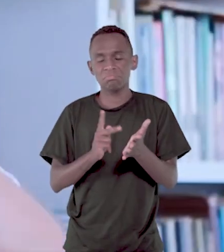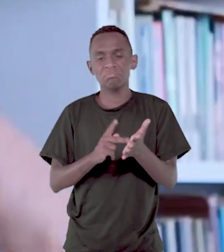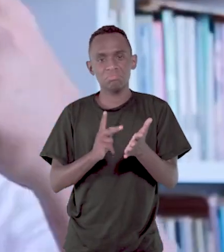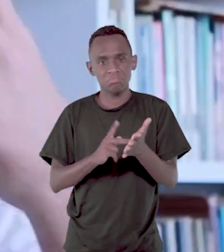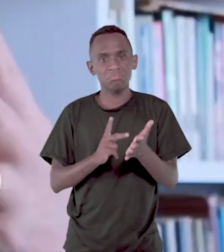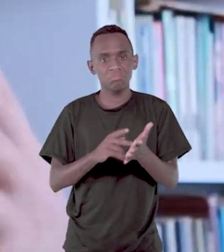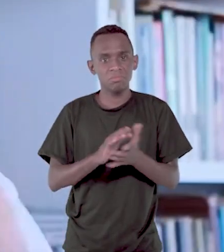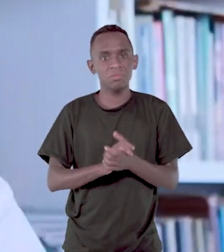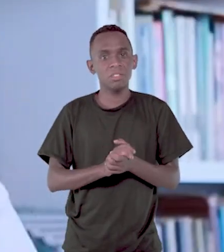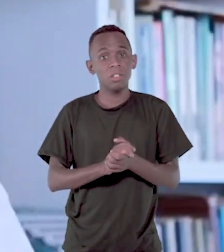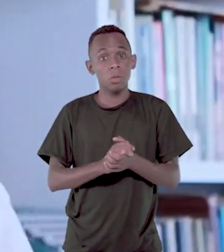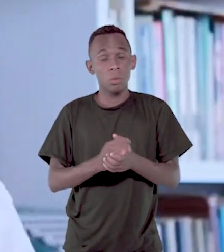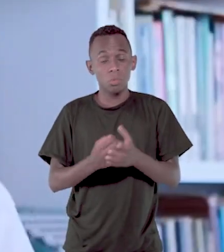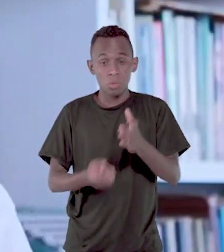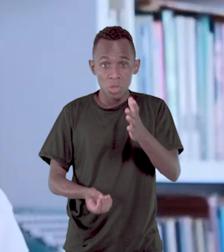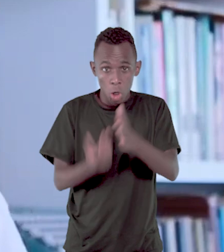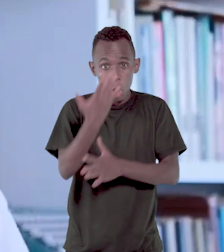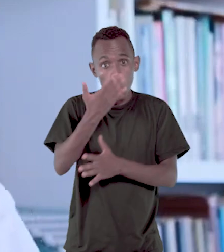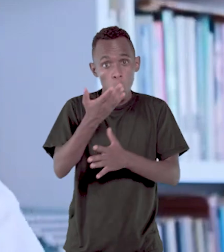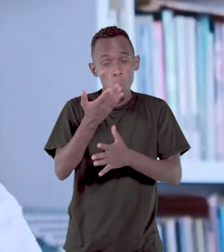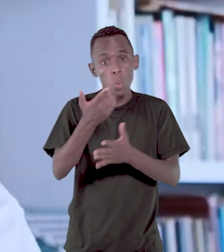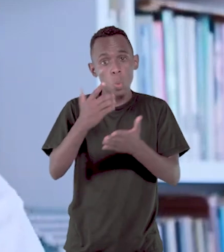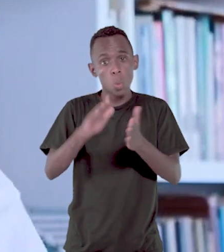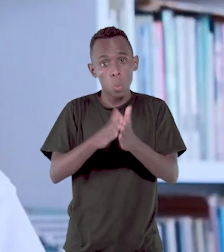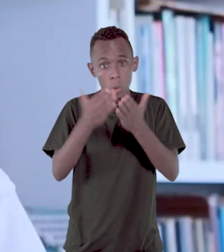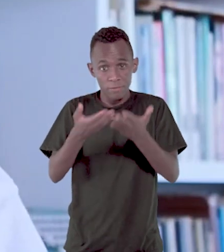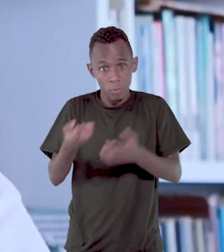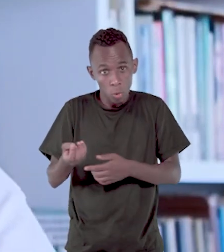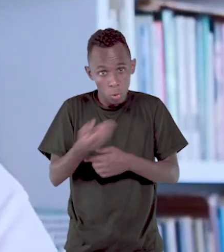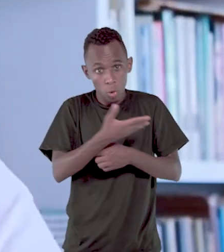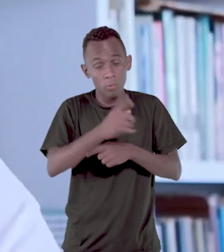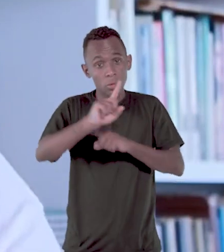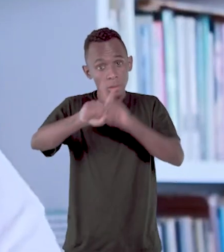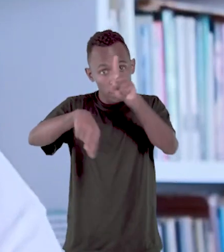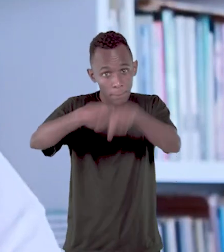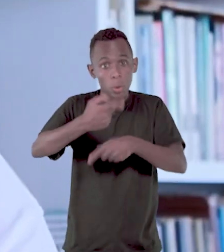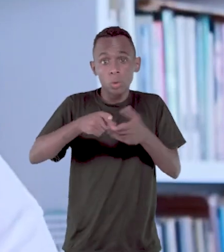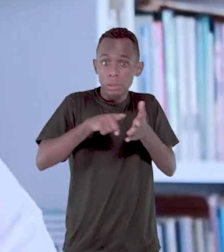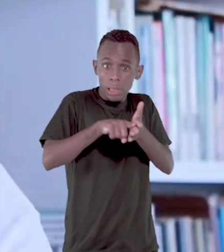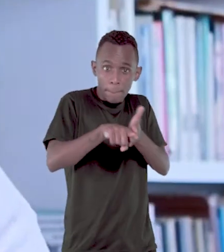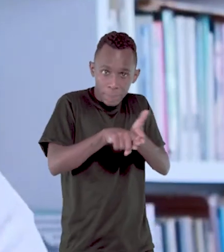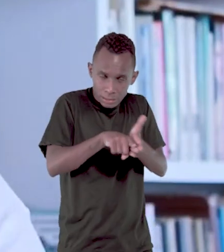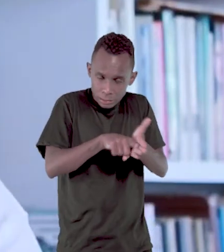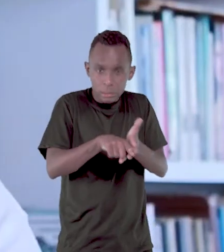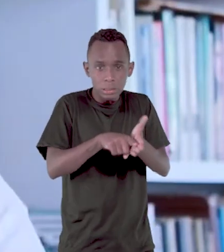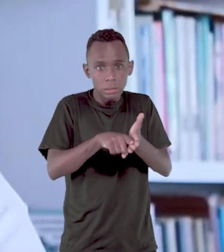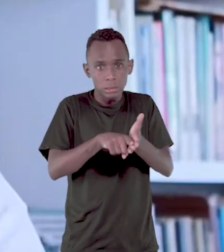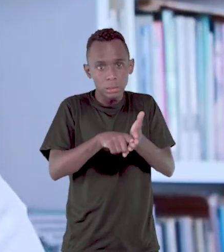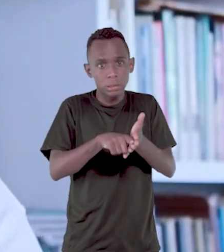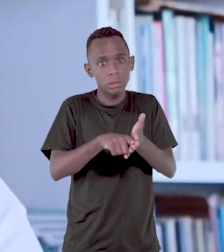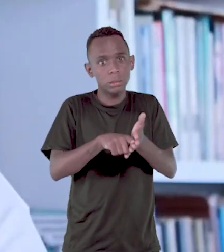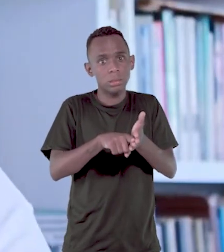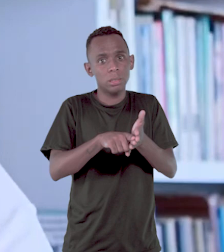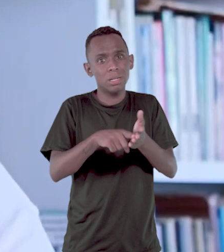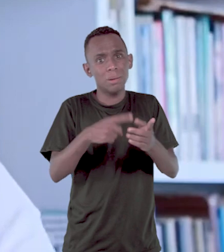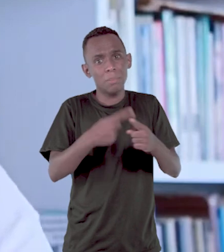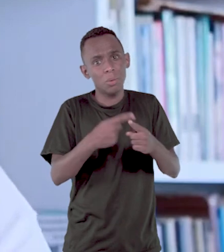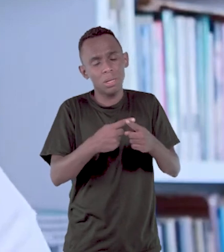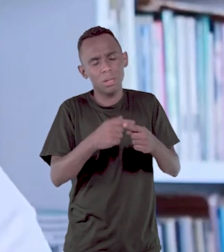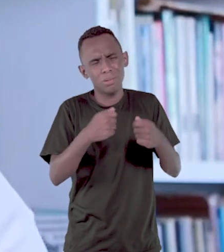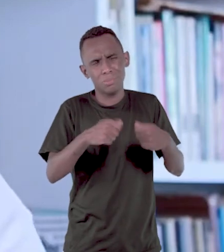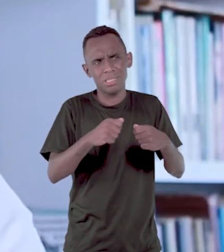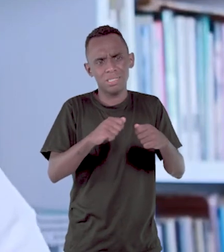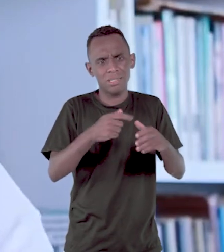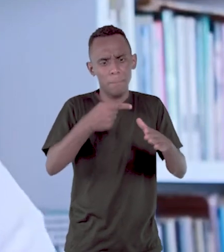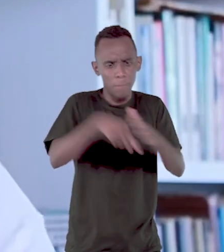Exatamente. Fez um novo livro e ainda investiu na pesquisa, que é um método